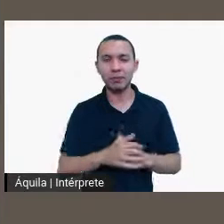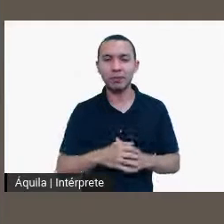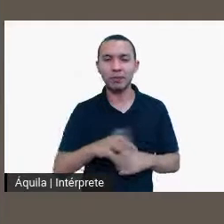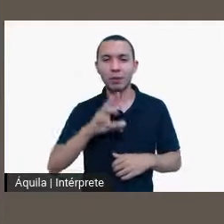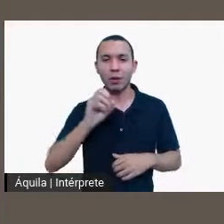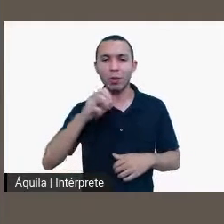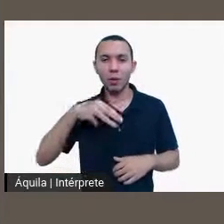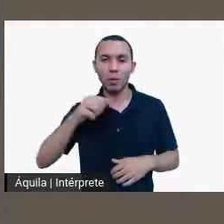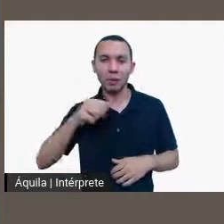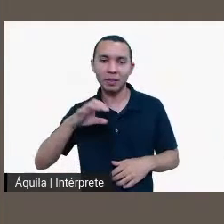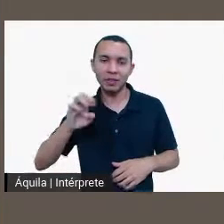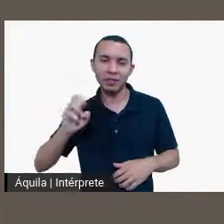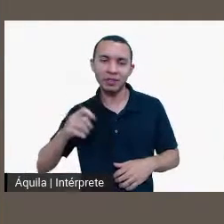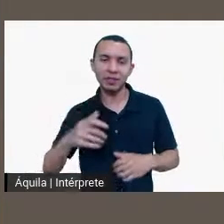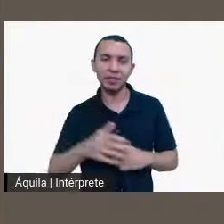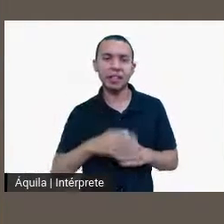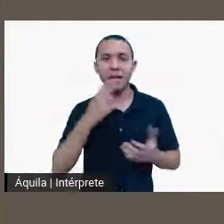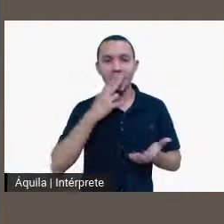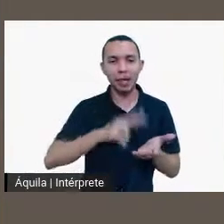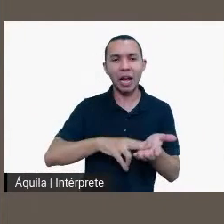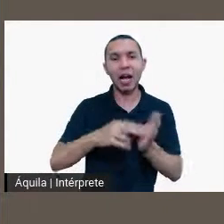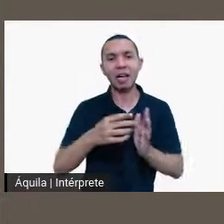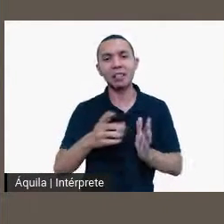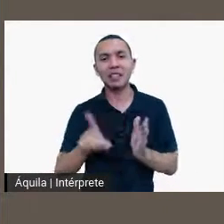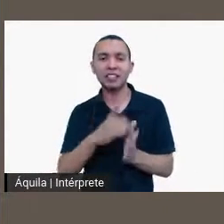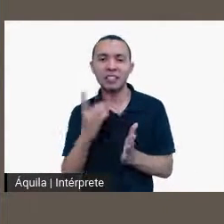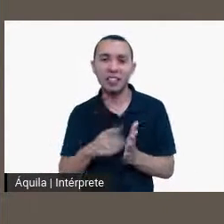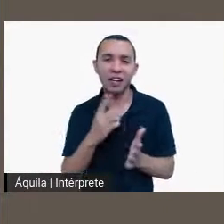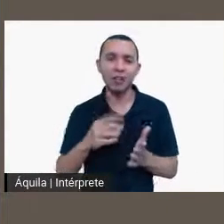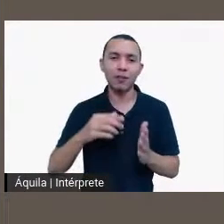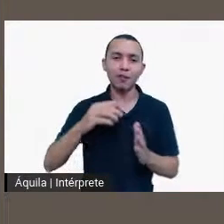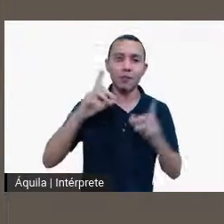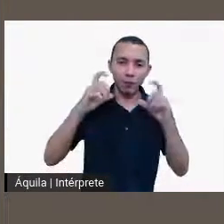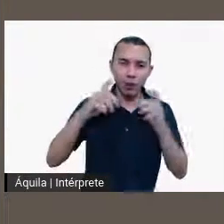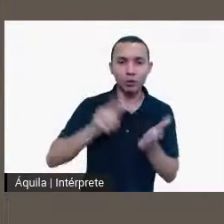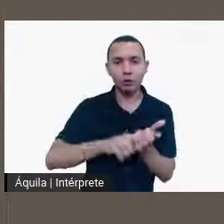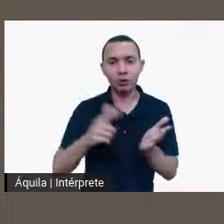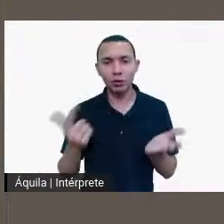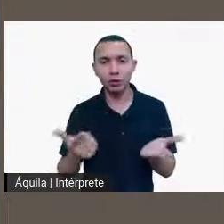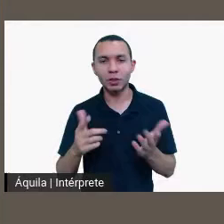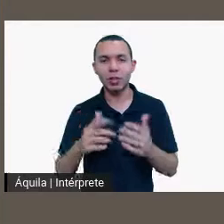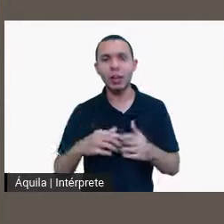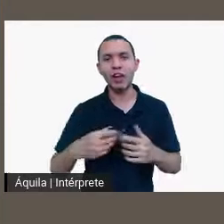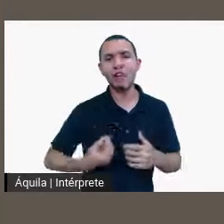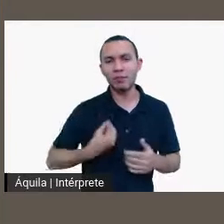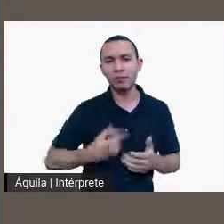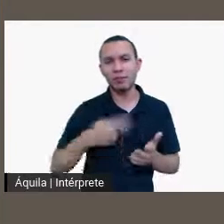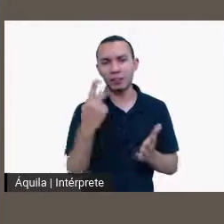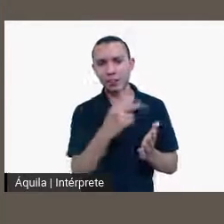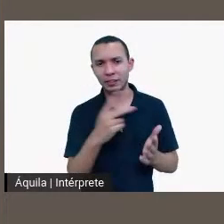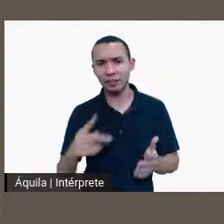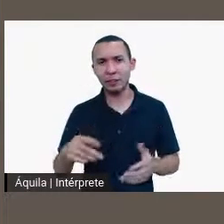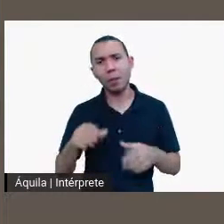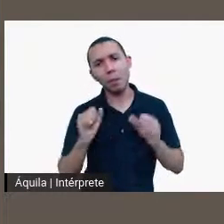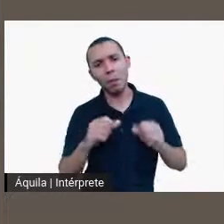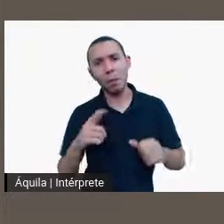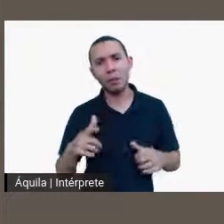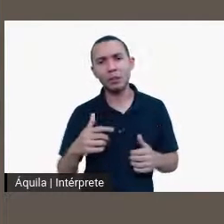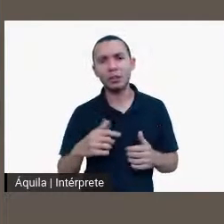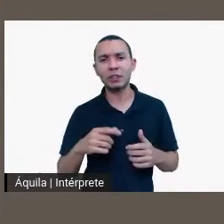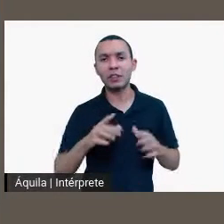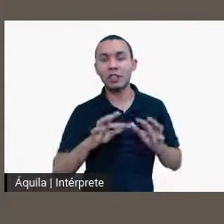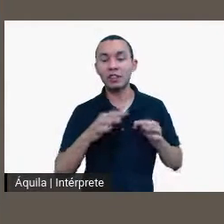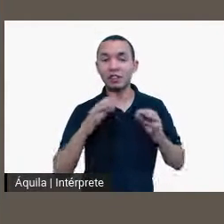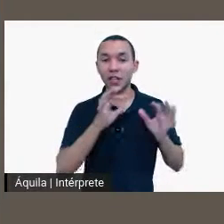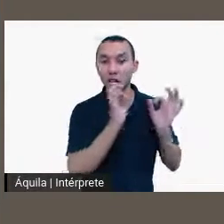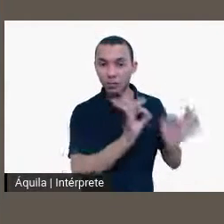filmes, rascunhos, cartas, diários, fotos, jornais, vestígios de uma vida, de possibilidades que não se concretizaram, de